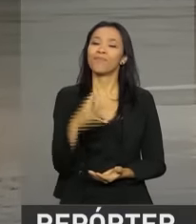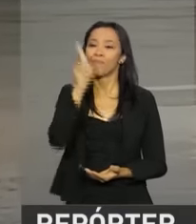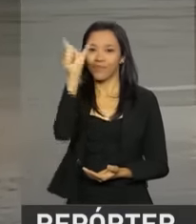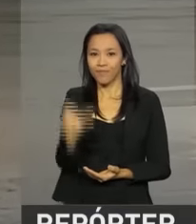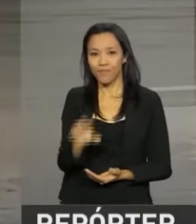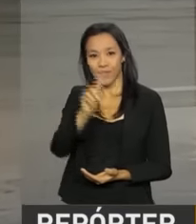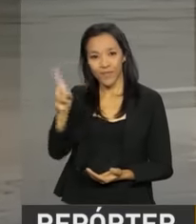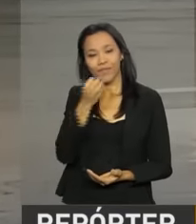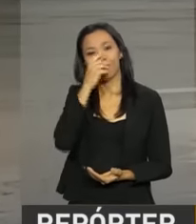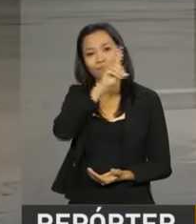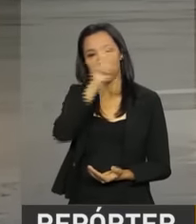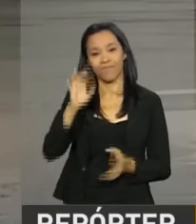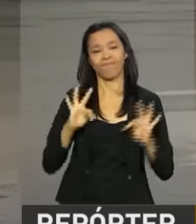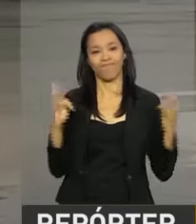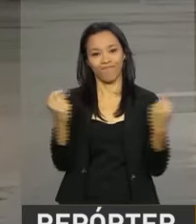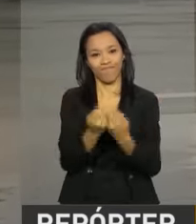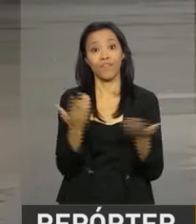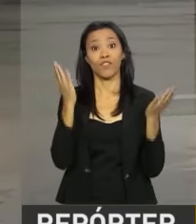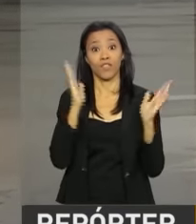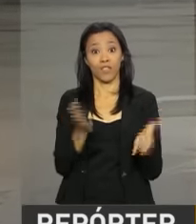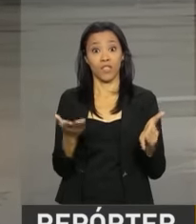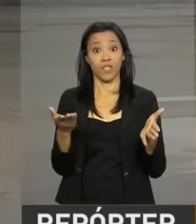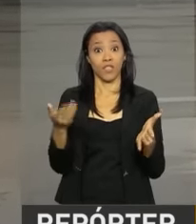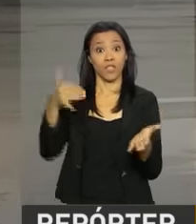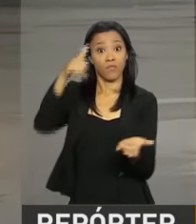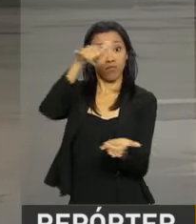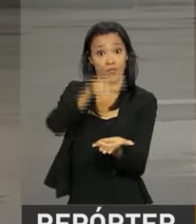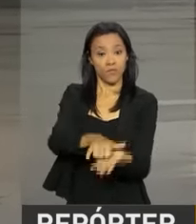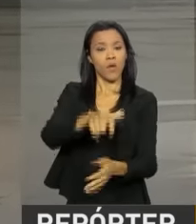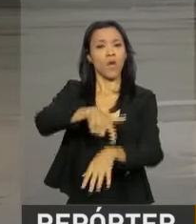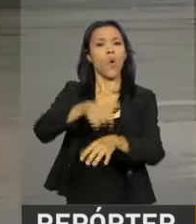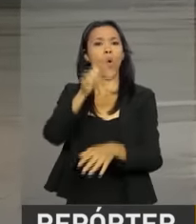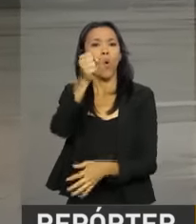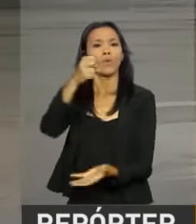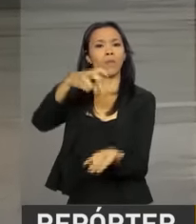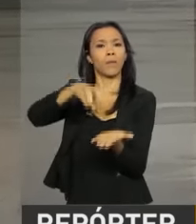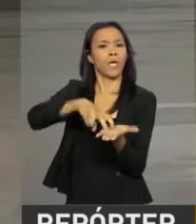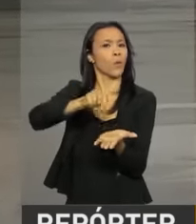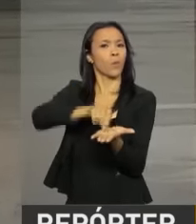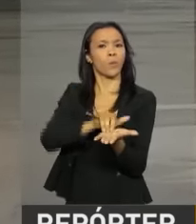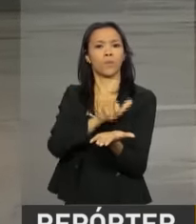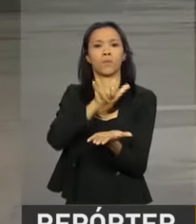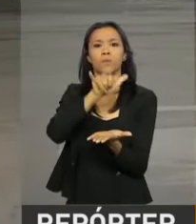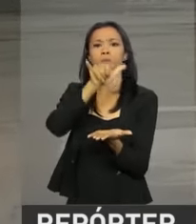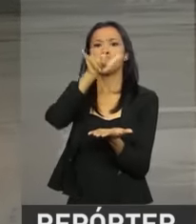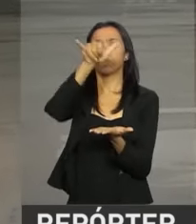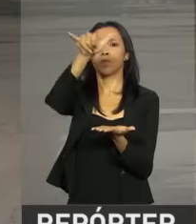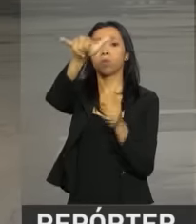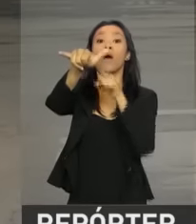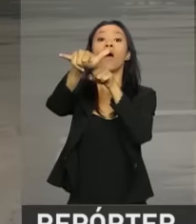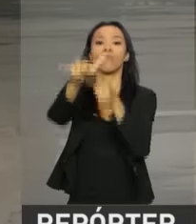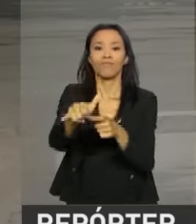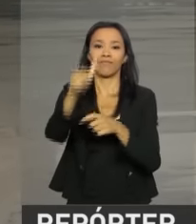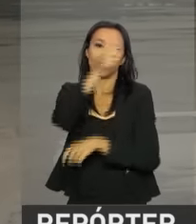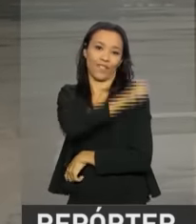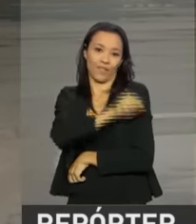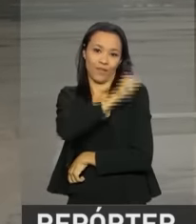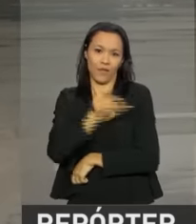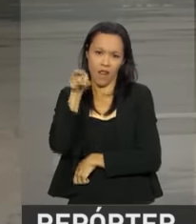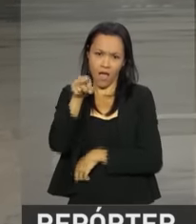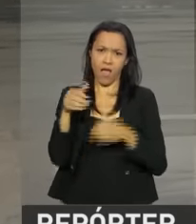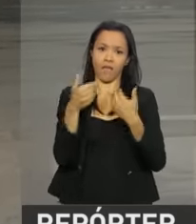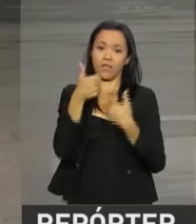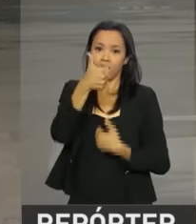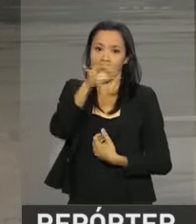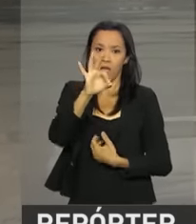todos. O presidente Michel Temer decolou aqui em Brasília por volta das 8 horas da manhã, com destino ao Rio de Janeiro, onde fará daqui a pouco, às 10 horas, a abertura